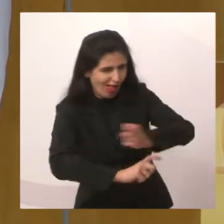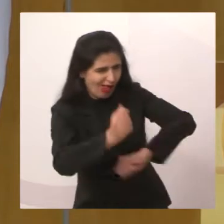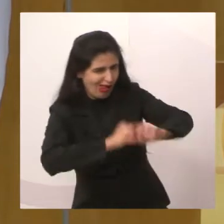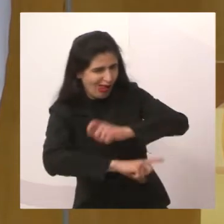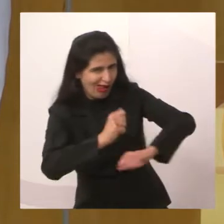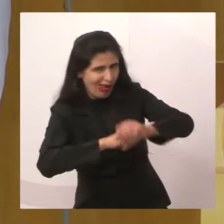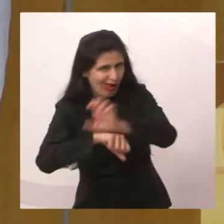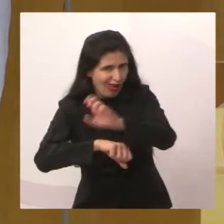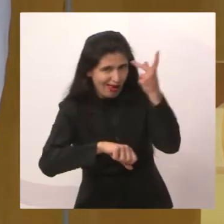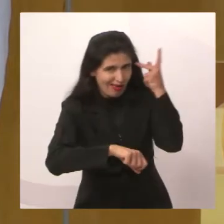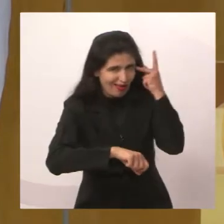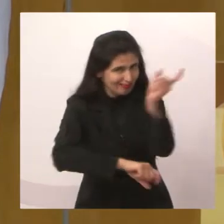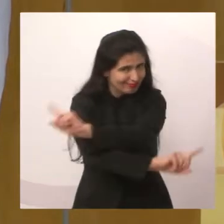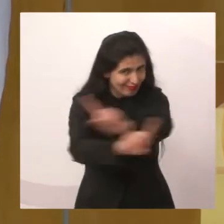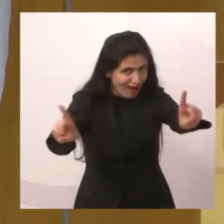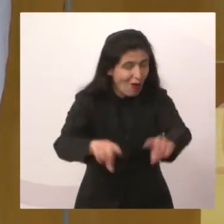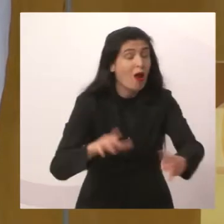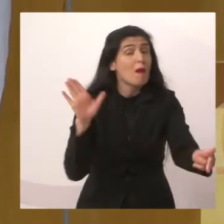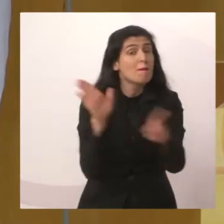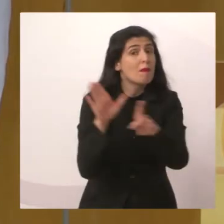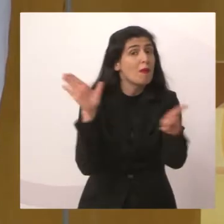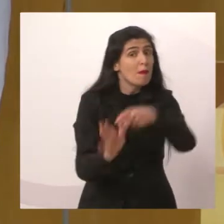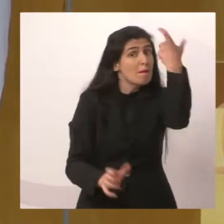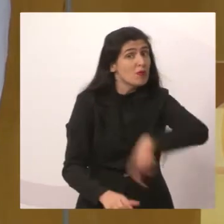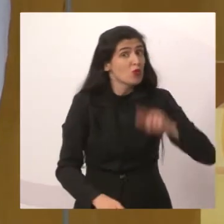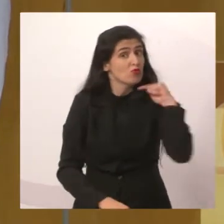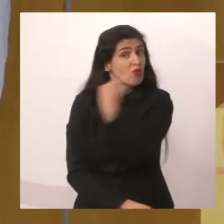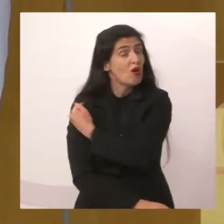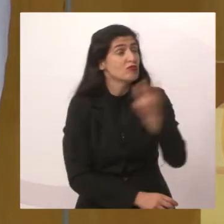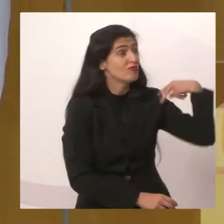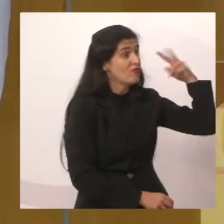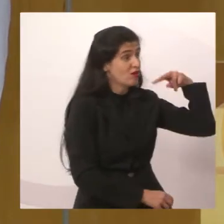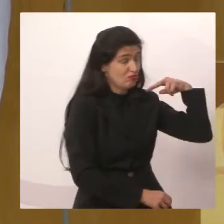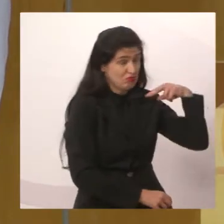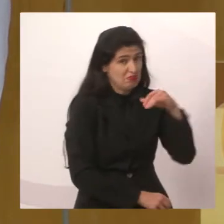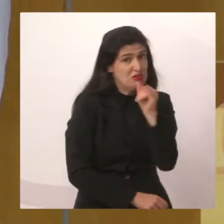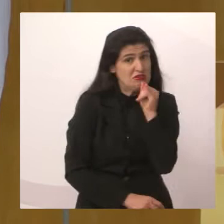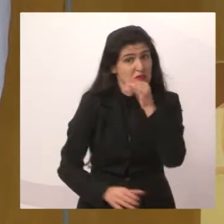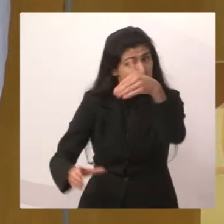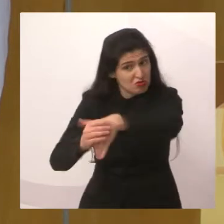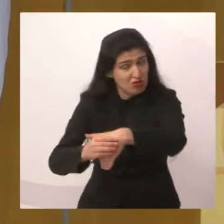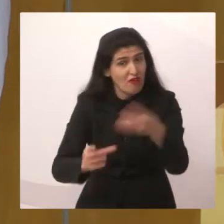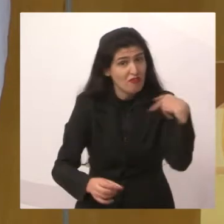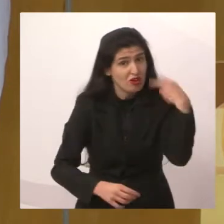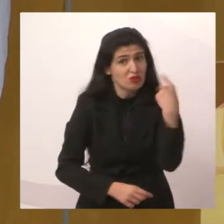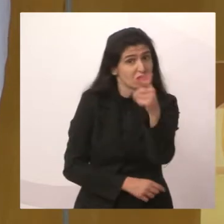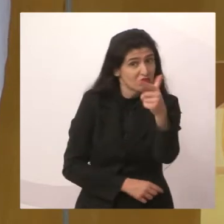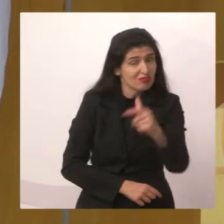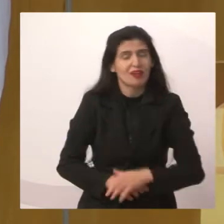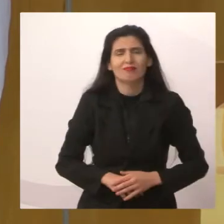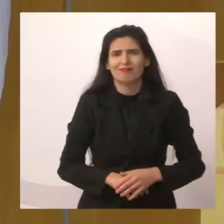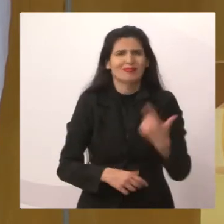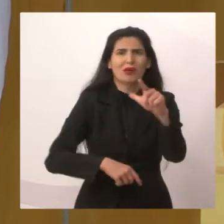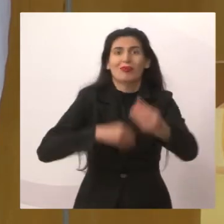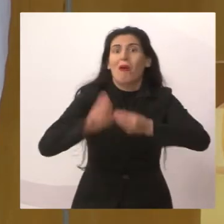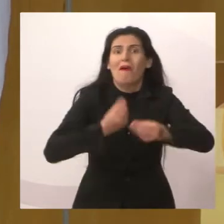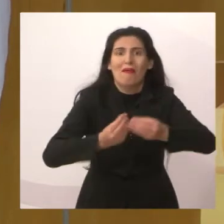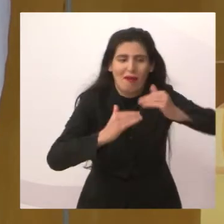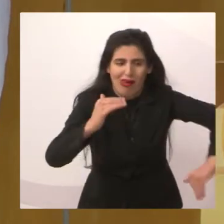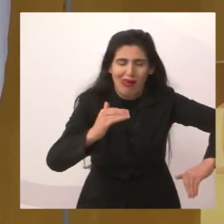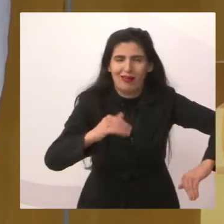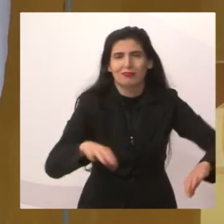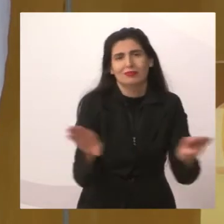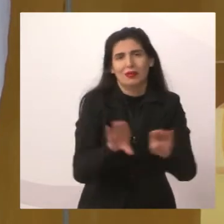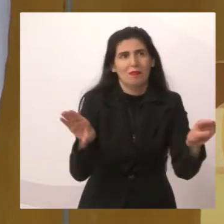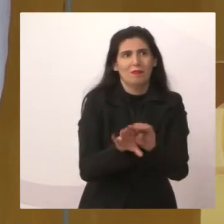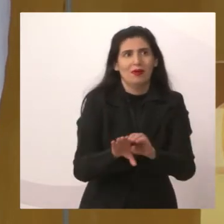nós vereadores. E se não houver votação dos vereadores, não há reprovação e nem a